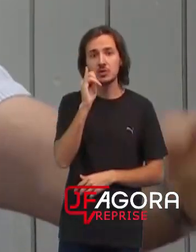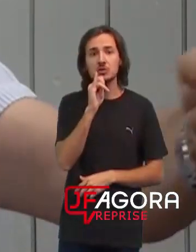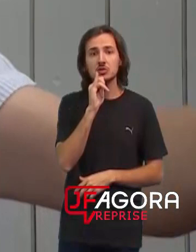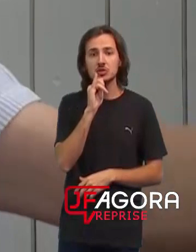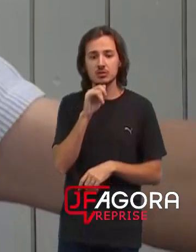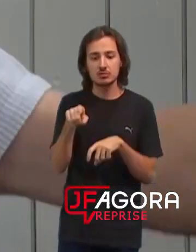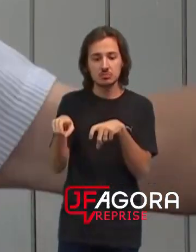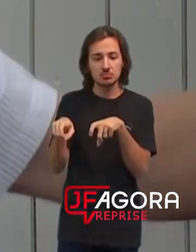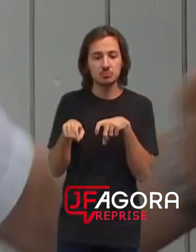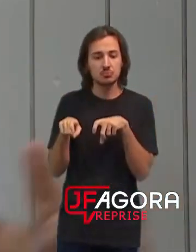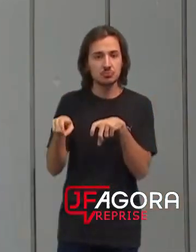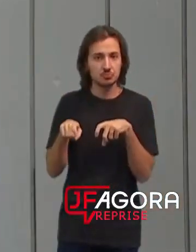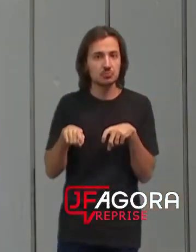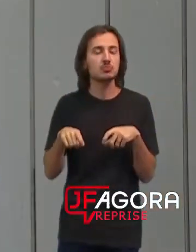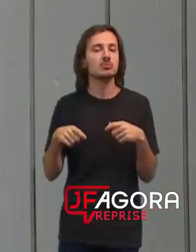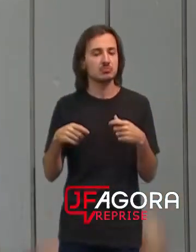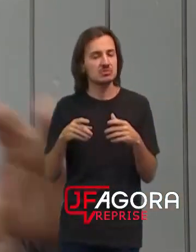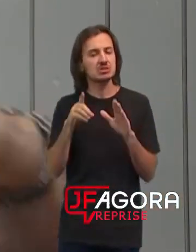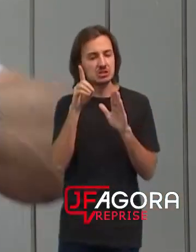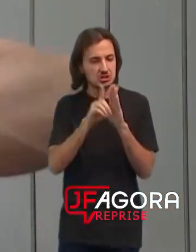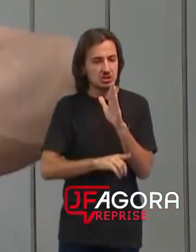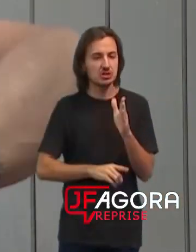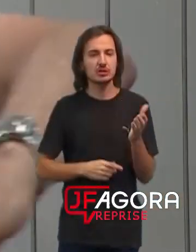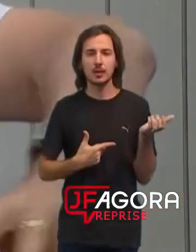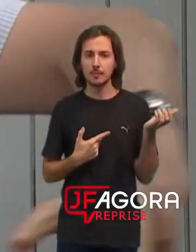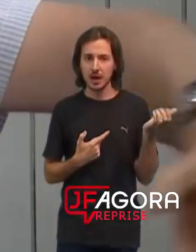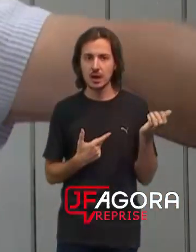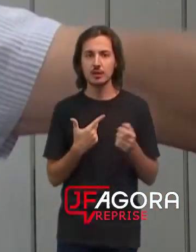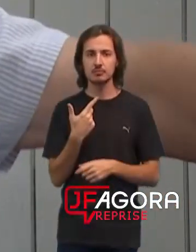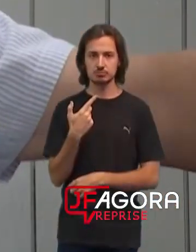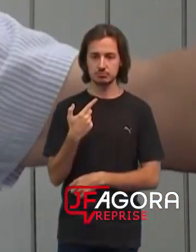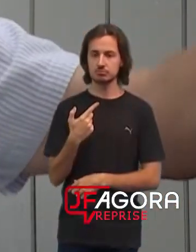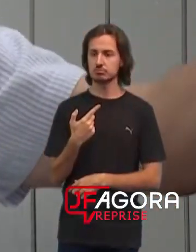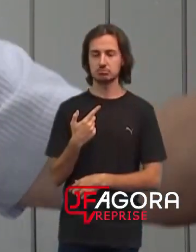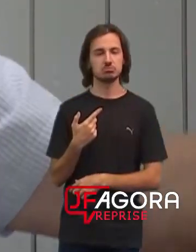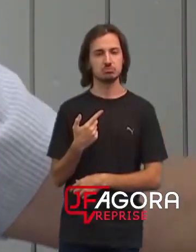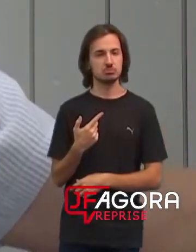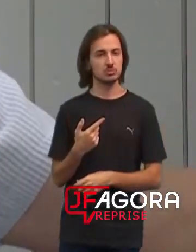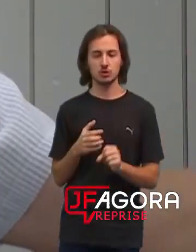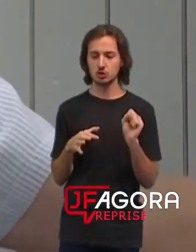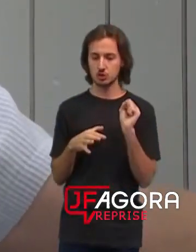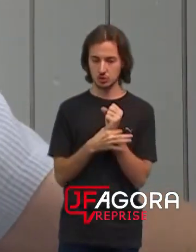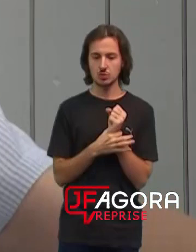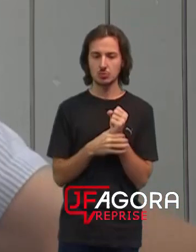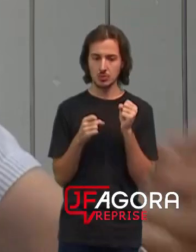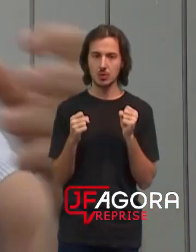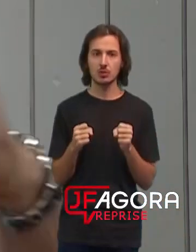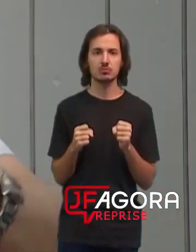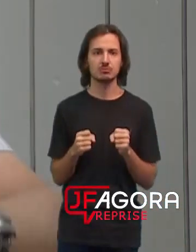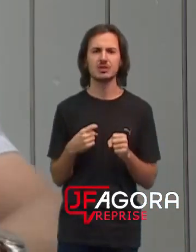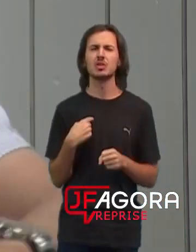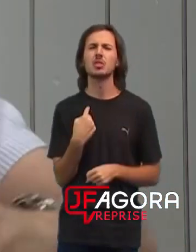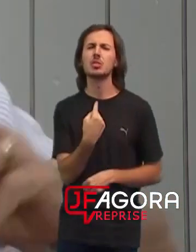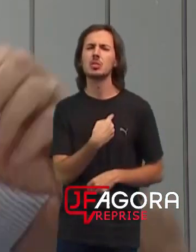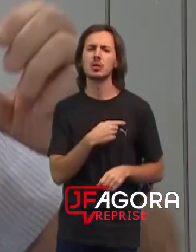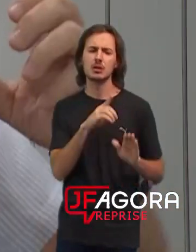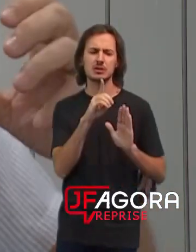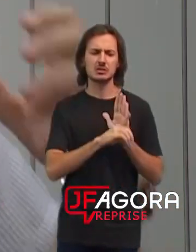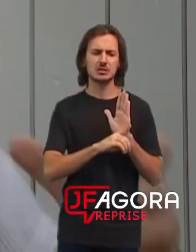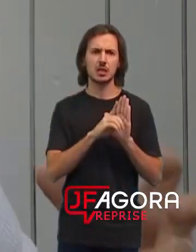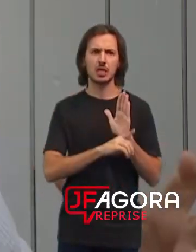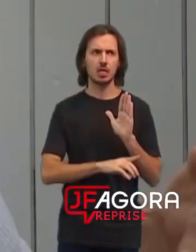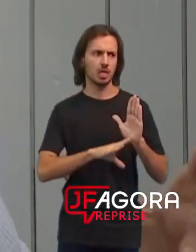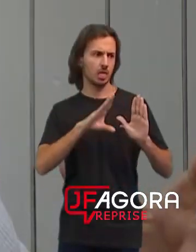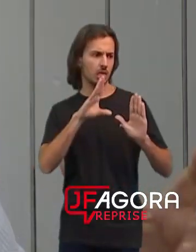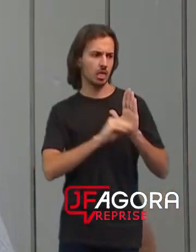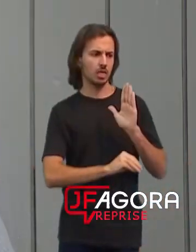de ter 50 munições para cada arma. Não tira o direito do porte de arma. O que nós não queremos é você ter